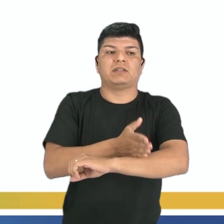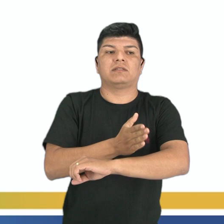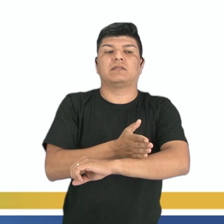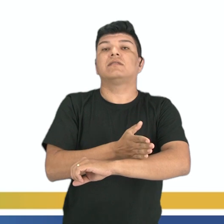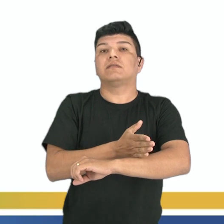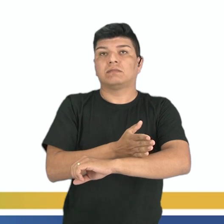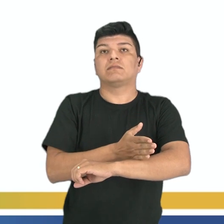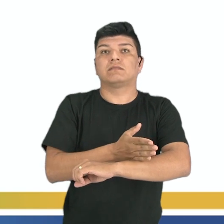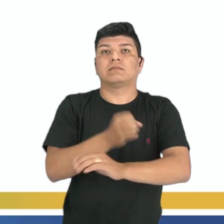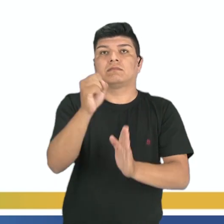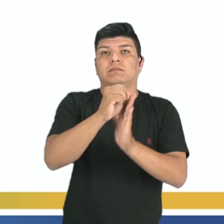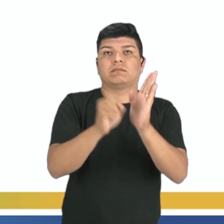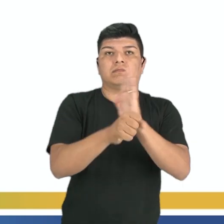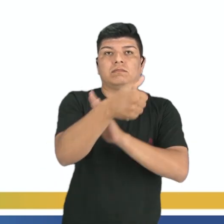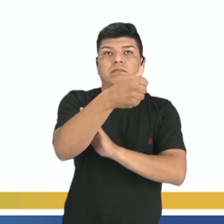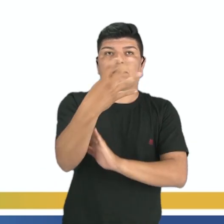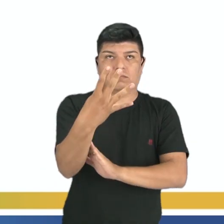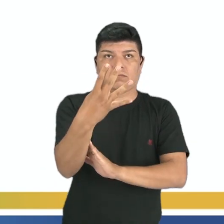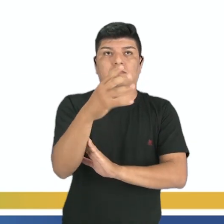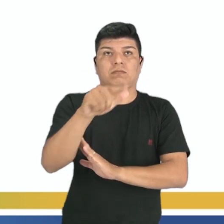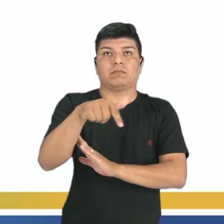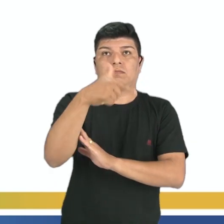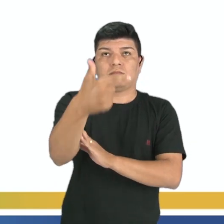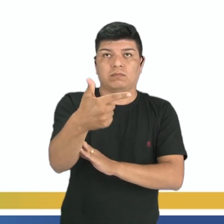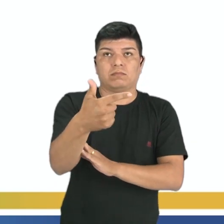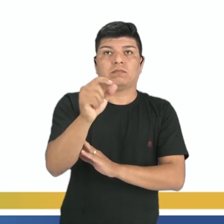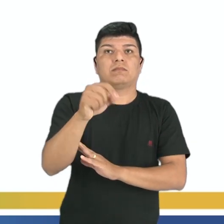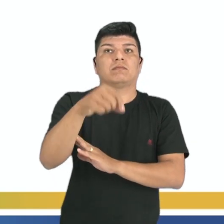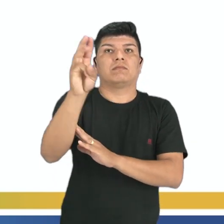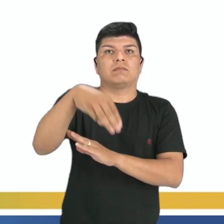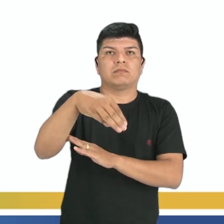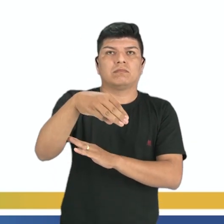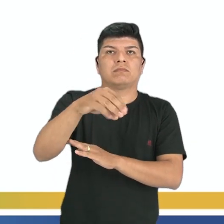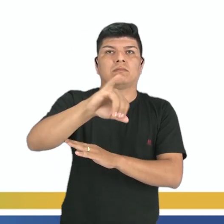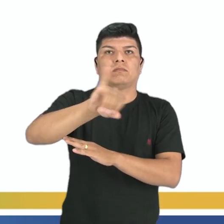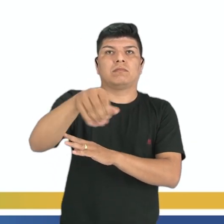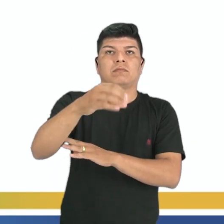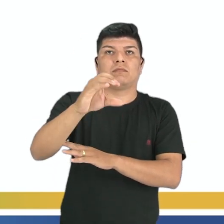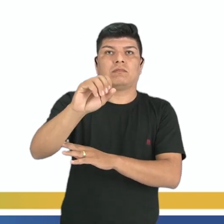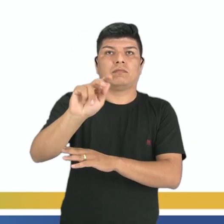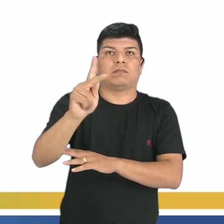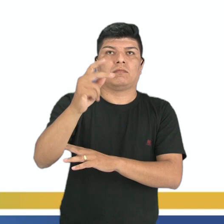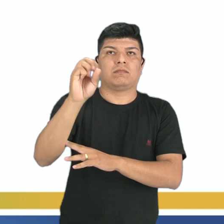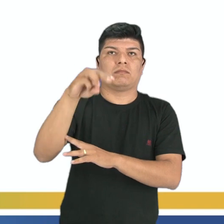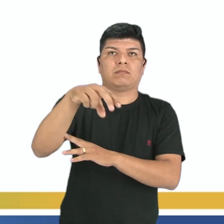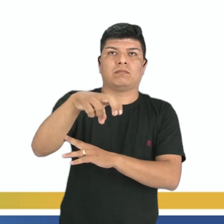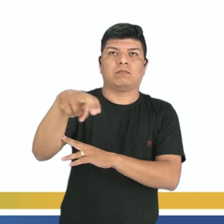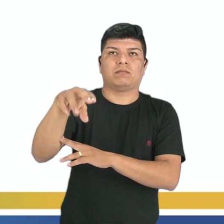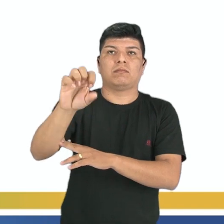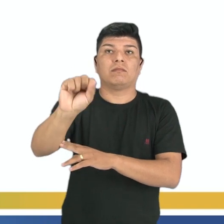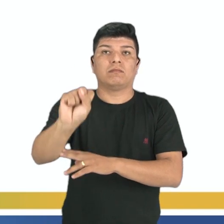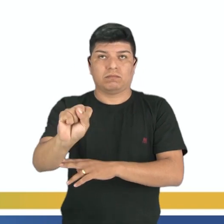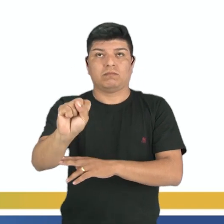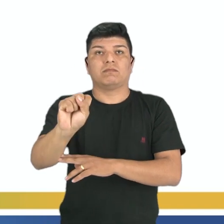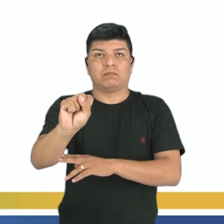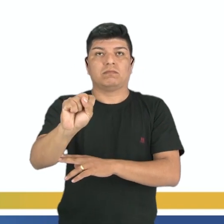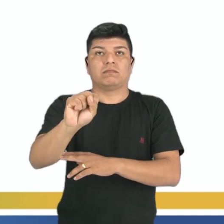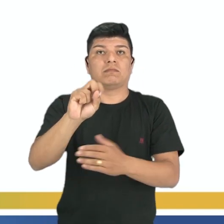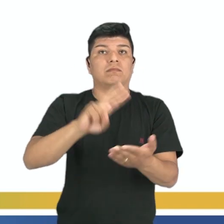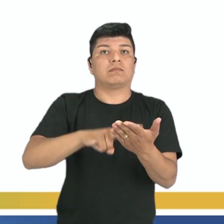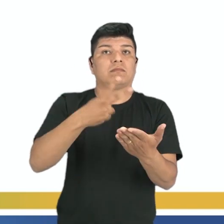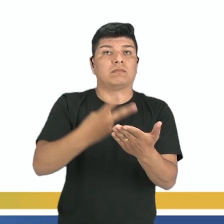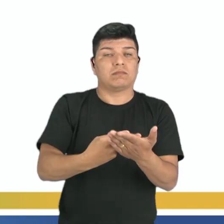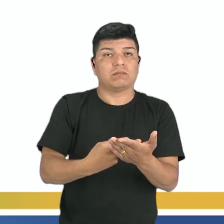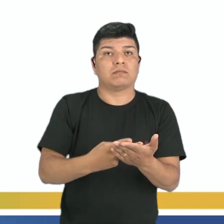XIV. Depois foi desenvolvida por Johannes Gutenberg através da prensa tipográfica, que ele chegou a traduzir a Bíblia para o